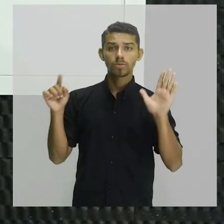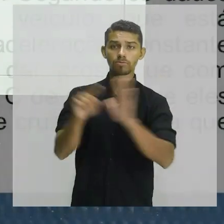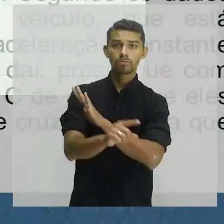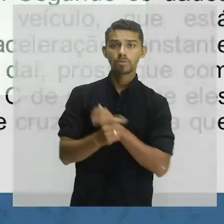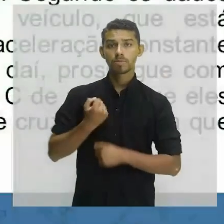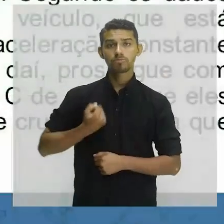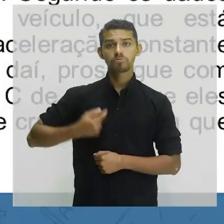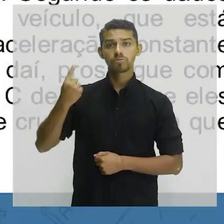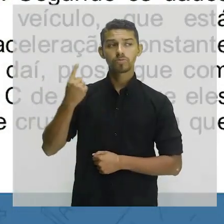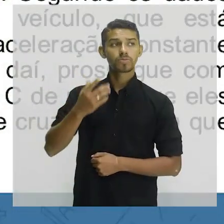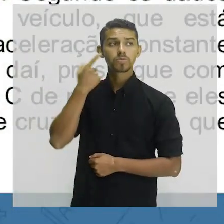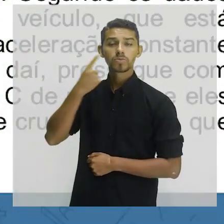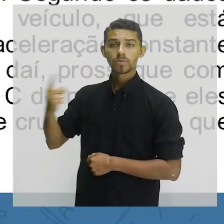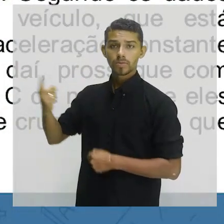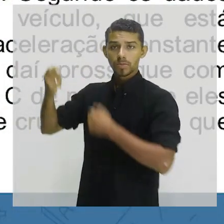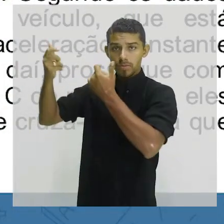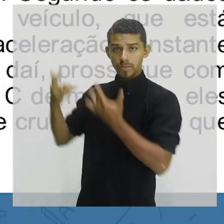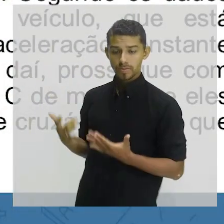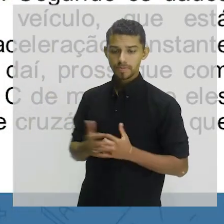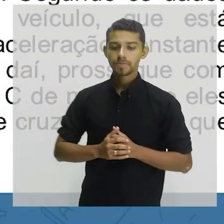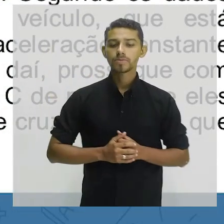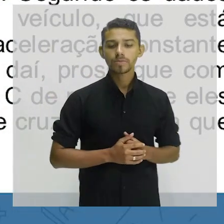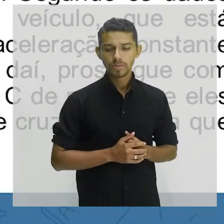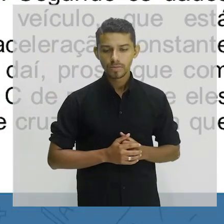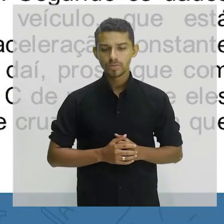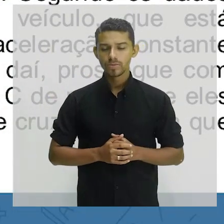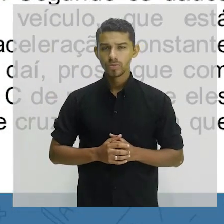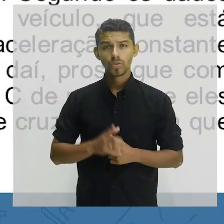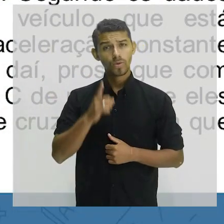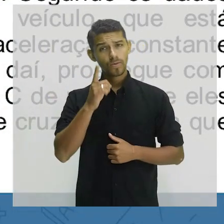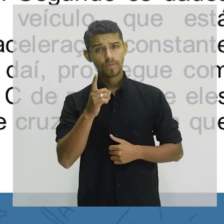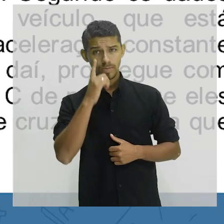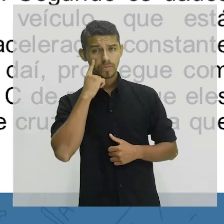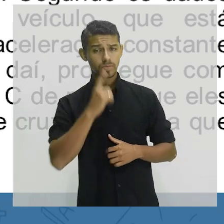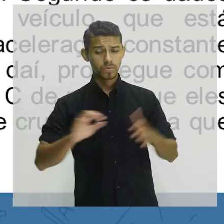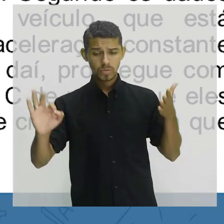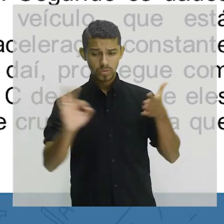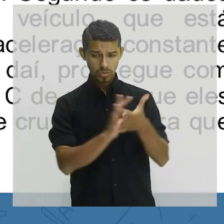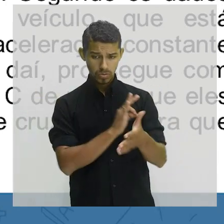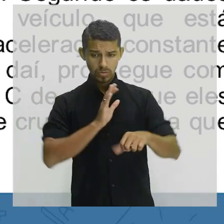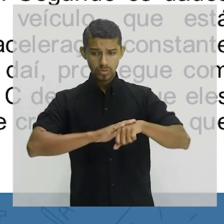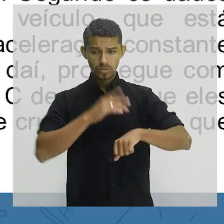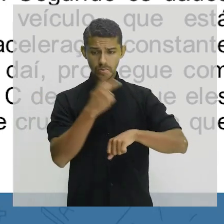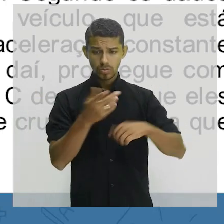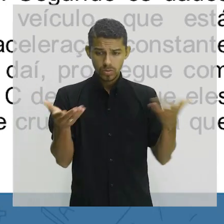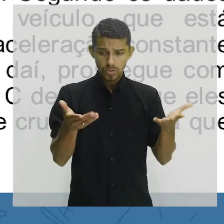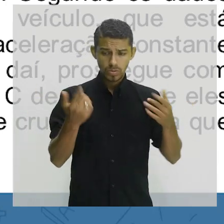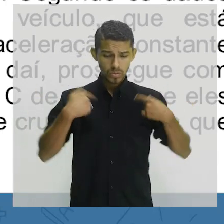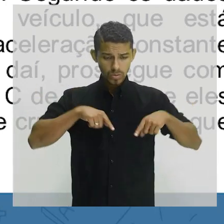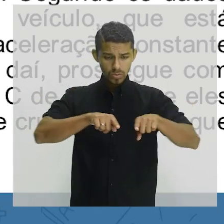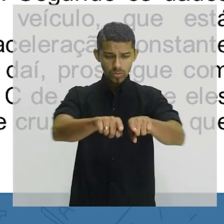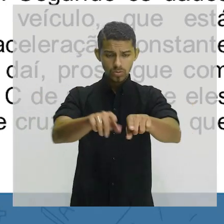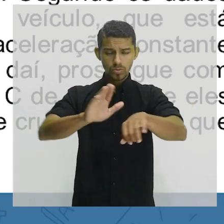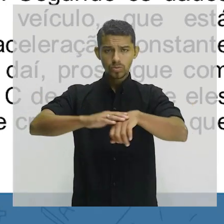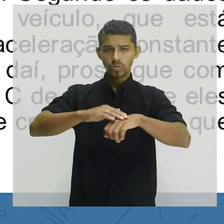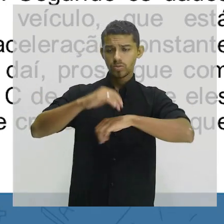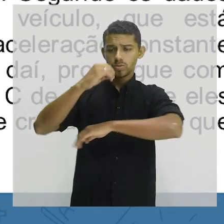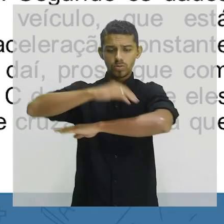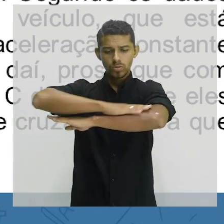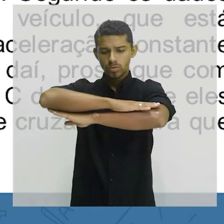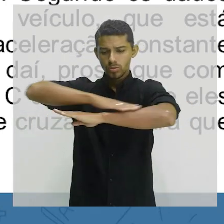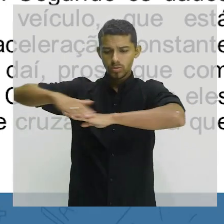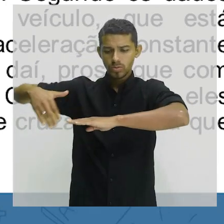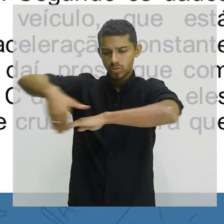a primeira questão diz o seguinte, né? Você foi contratado para sincronizar os 4 semáforos de uma